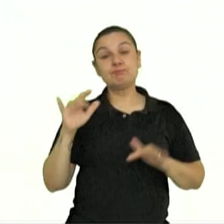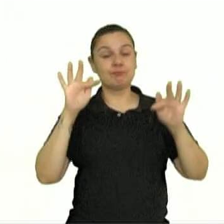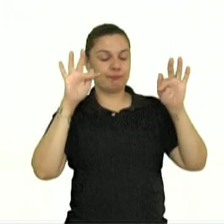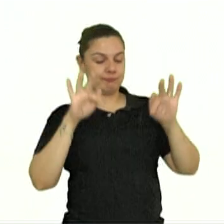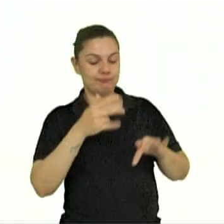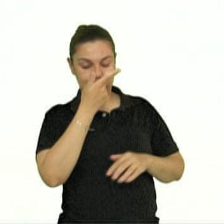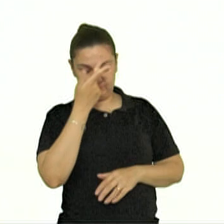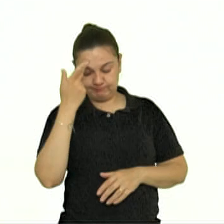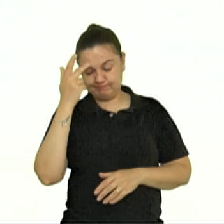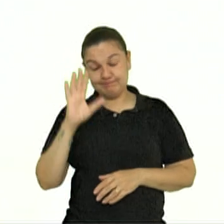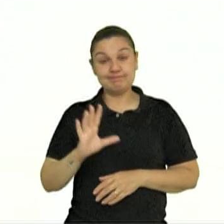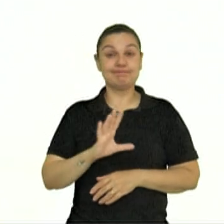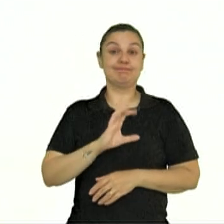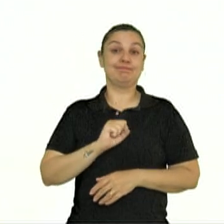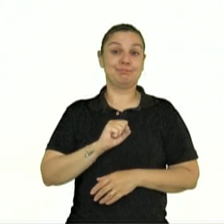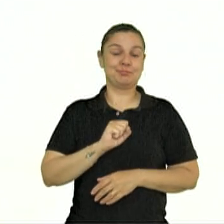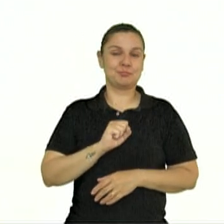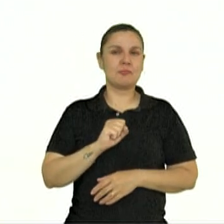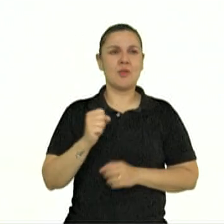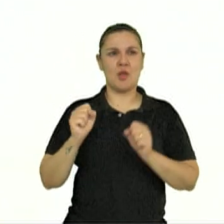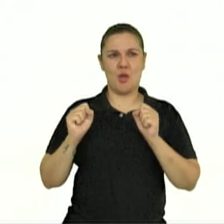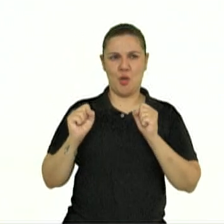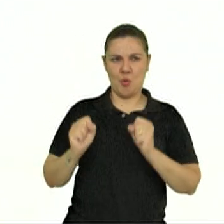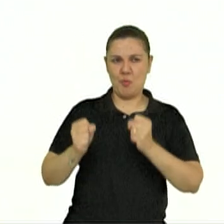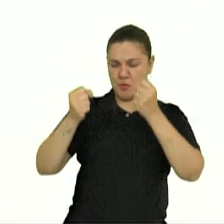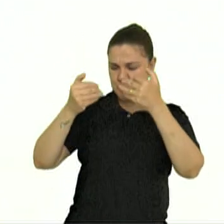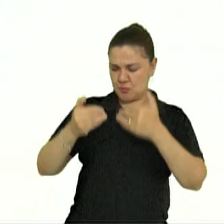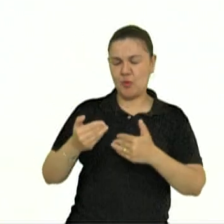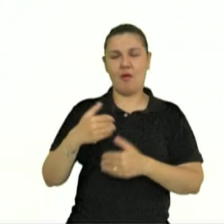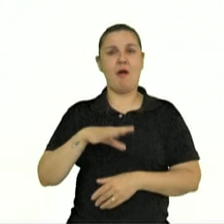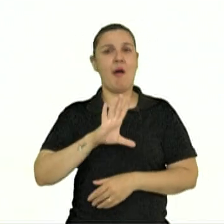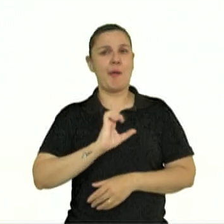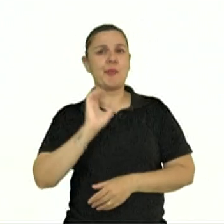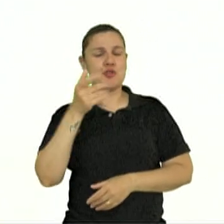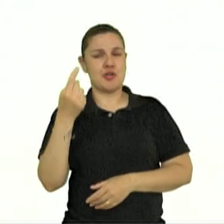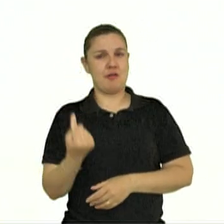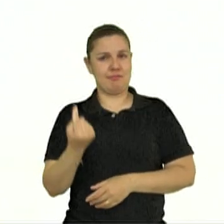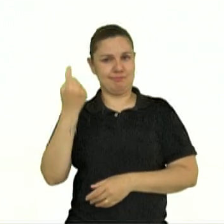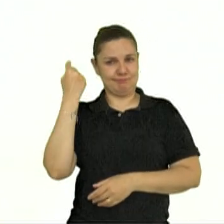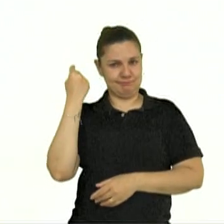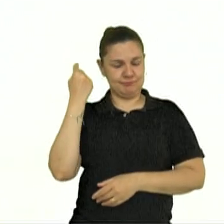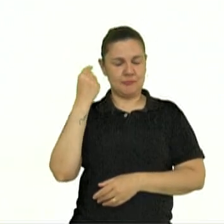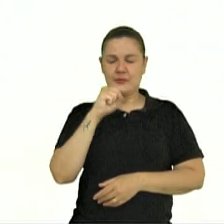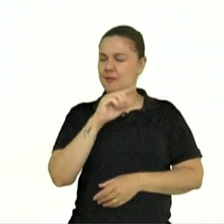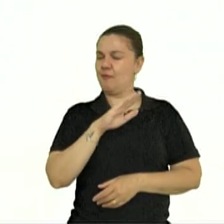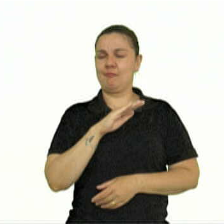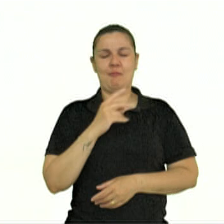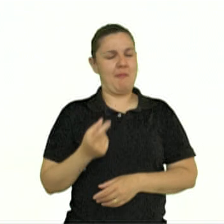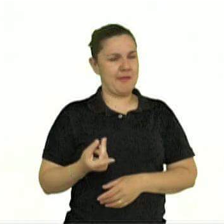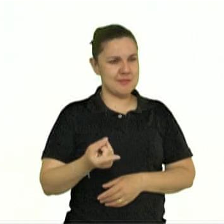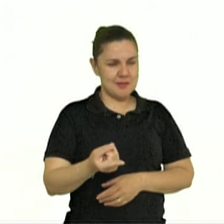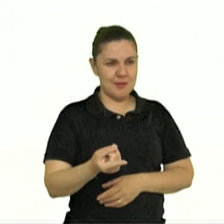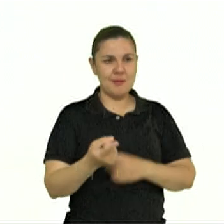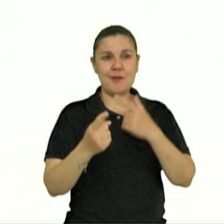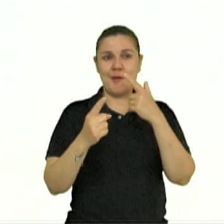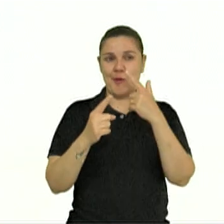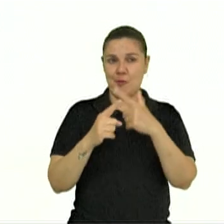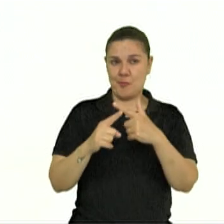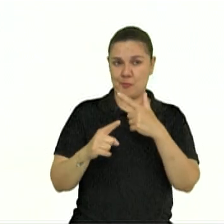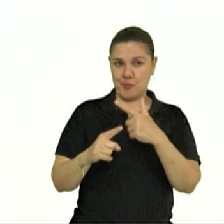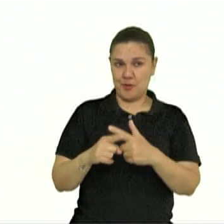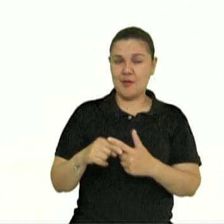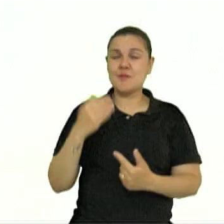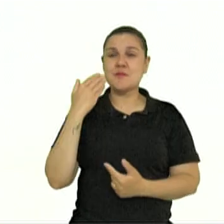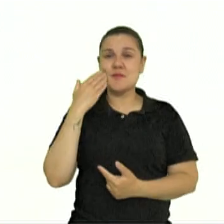ama, eu possa me dizer do amor que tive, que não seja imortal, posto que é chama, mas